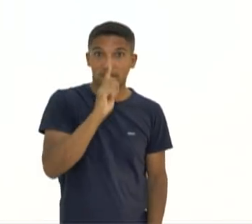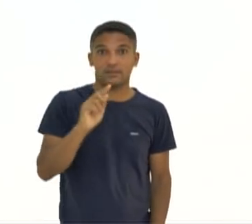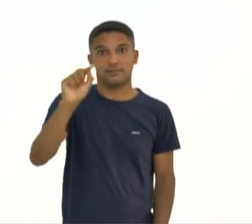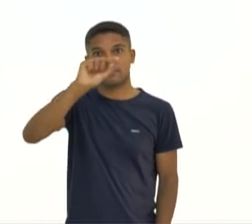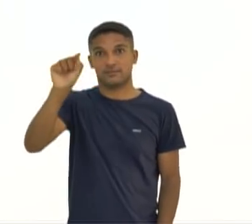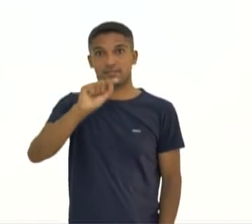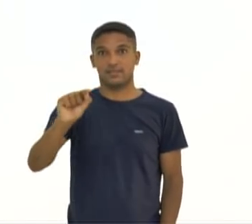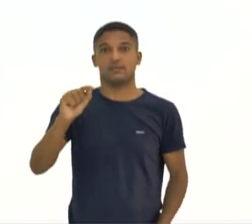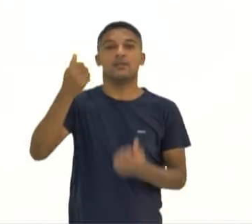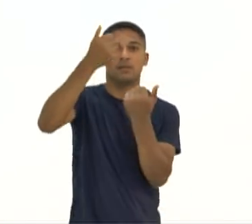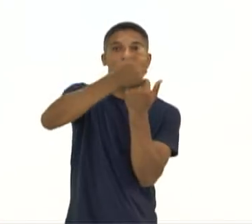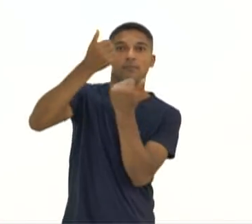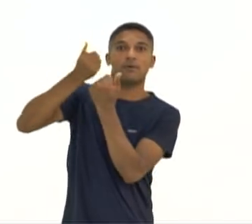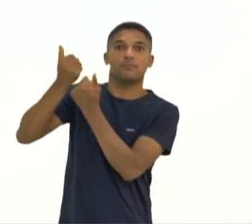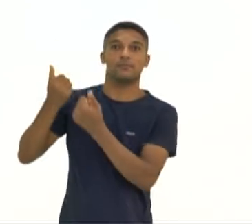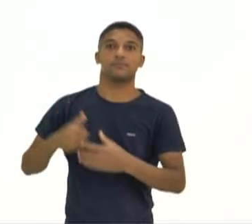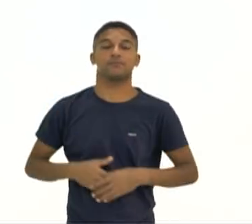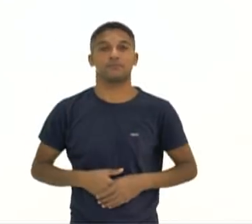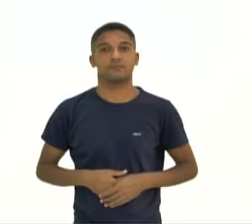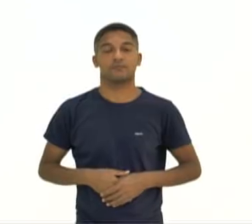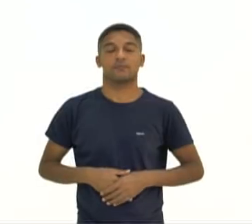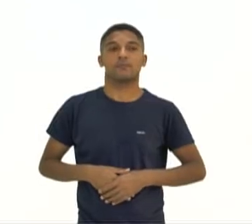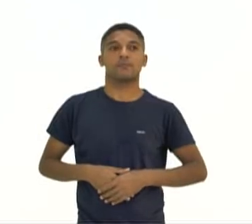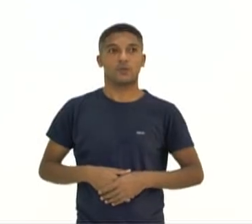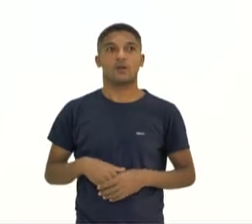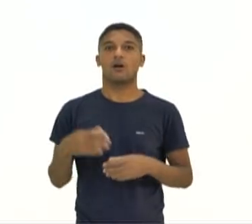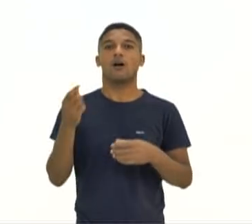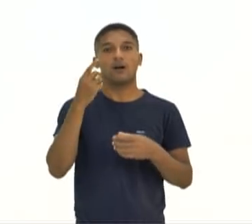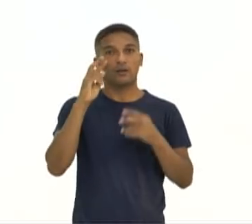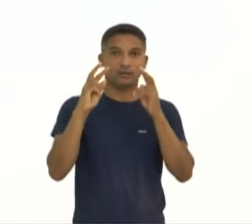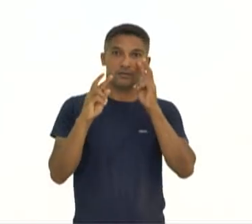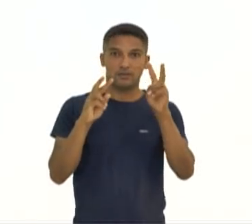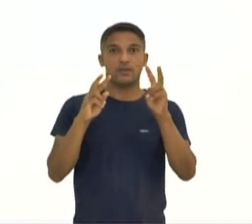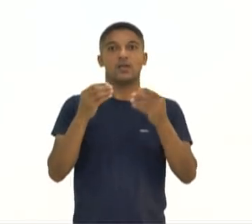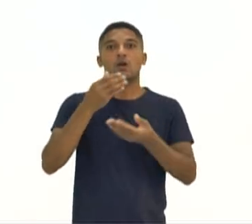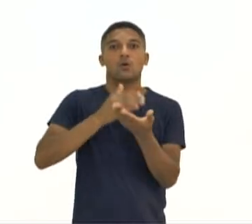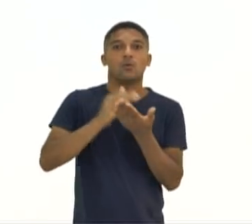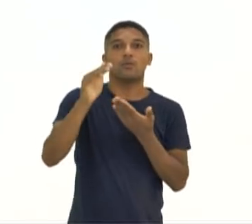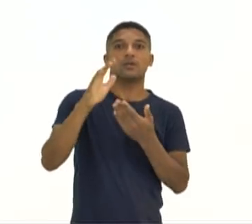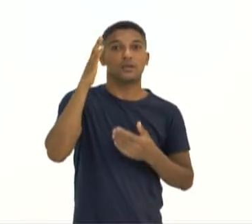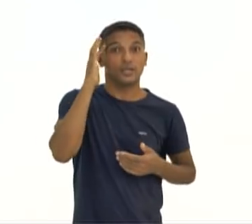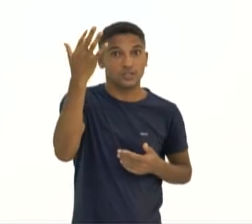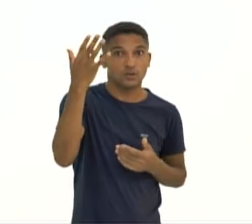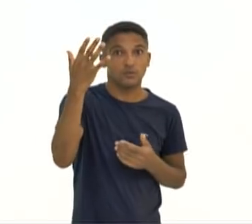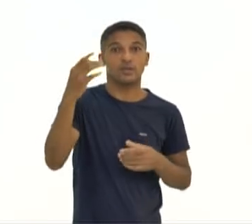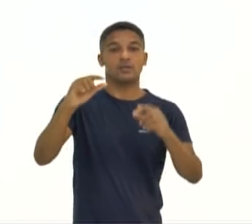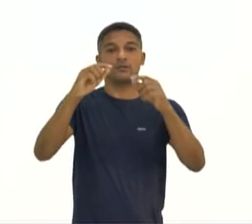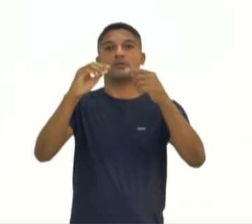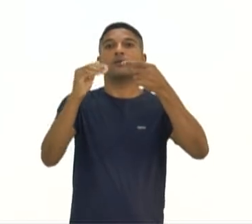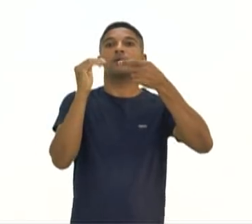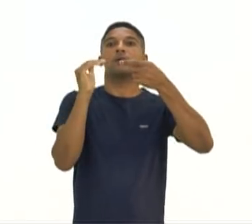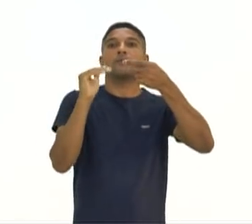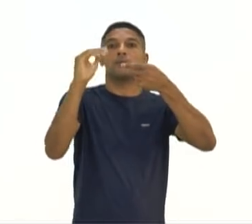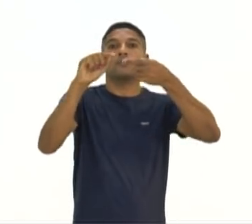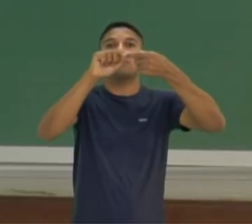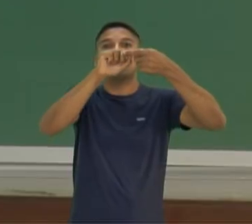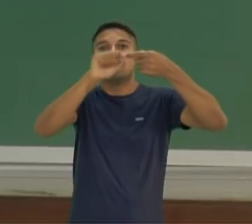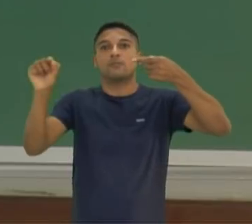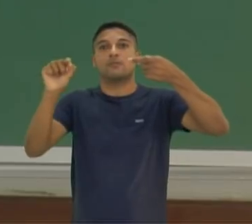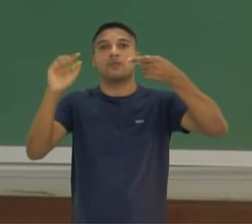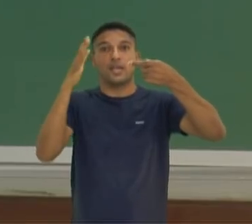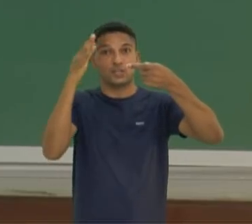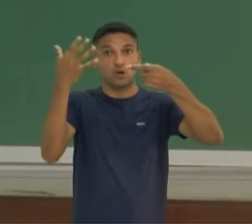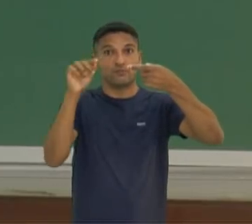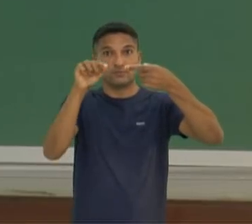Z. Vamos voltar aqui um pouquinho, vamos começar resolvendo a primeira linha para